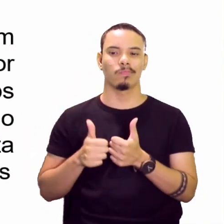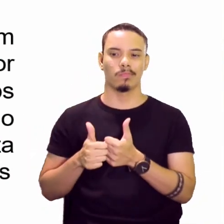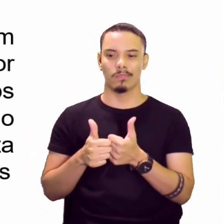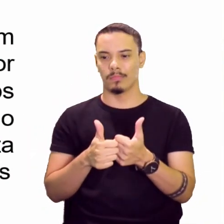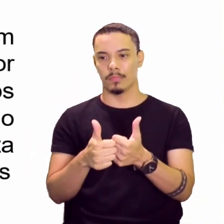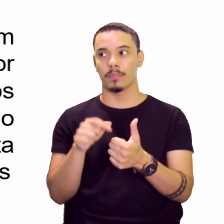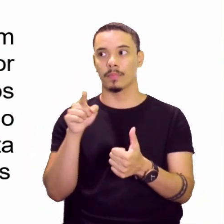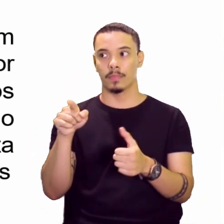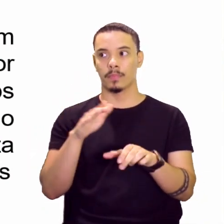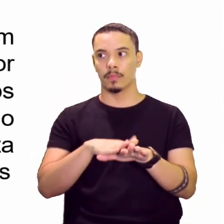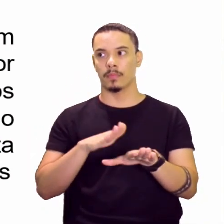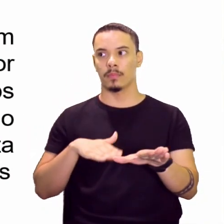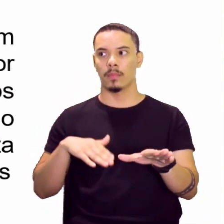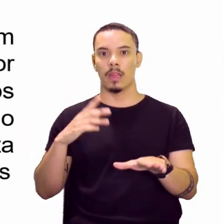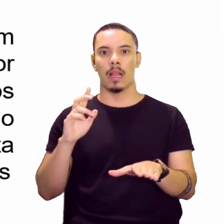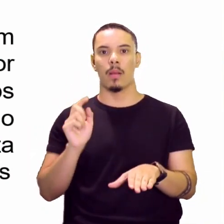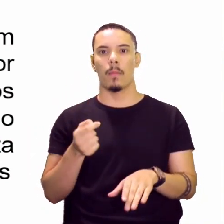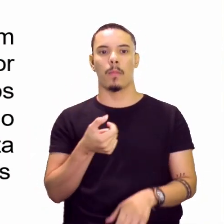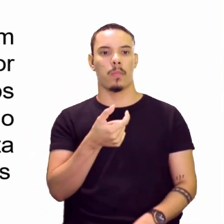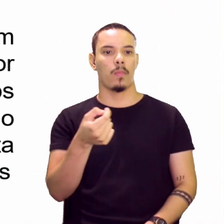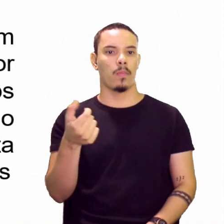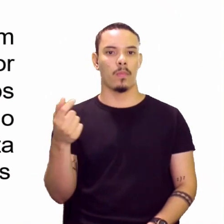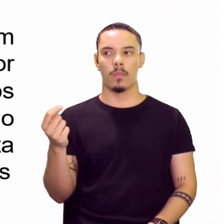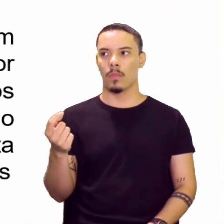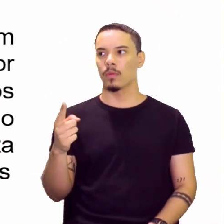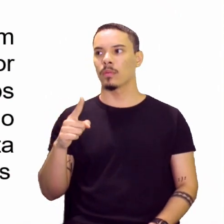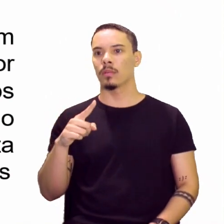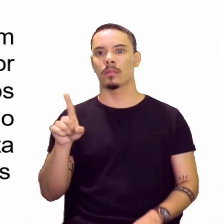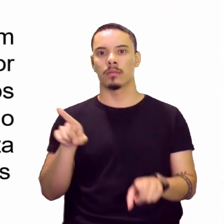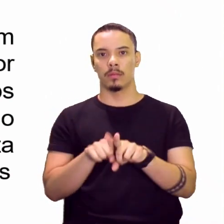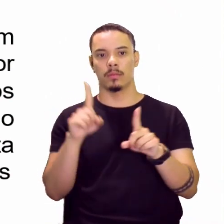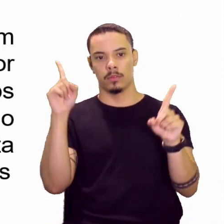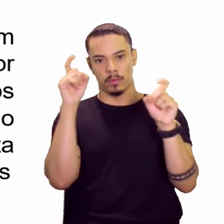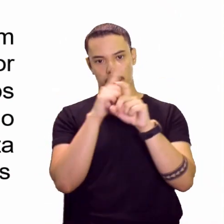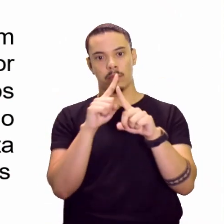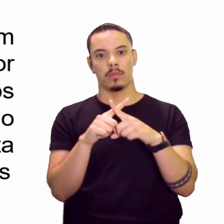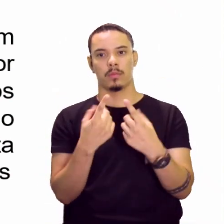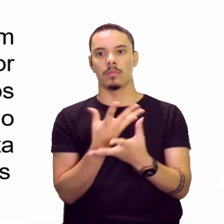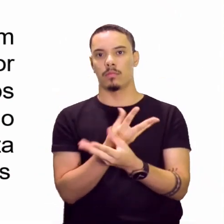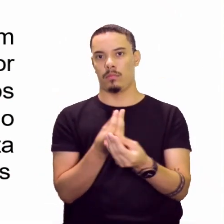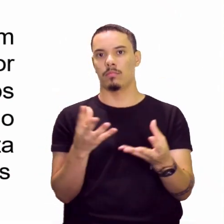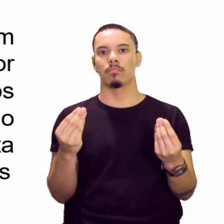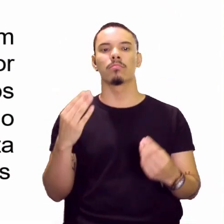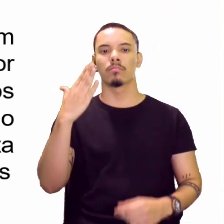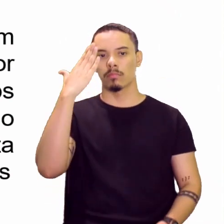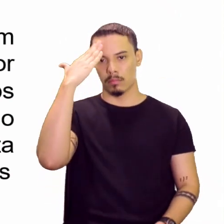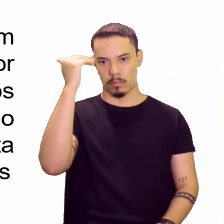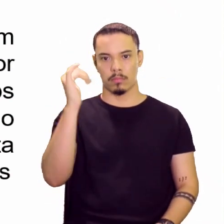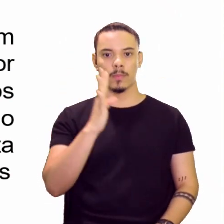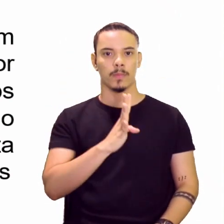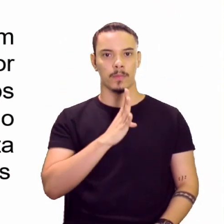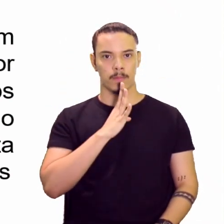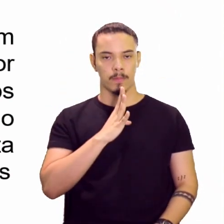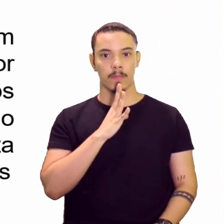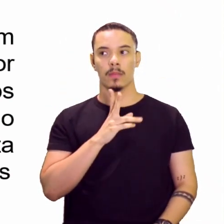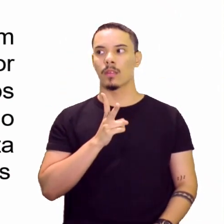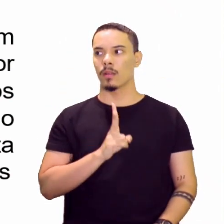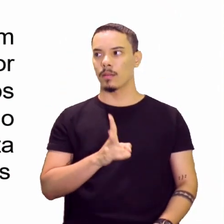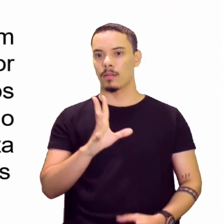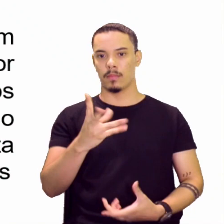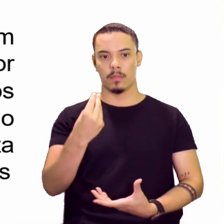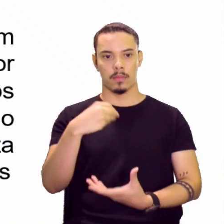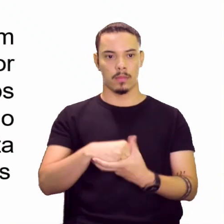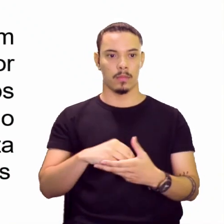caminhadas consideradas de pouca dificuldade, mas muito conhecida. Continuando, pessoal, dentre